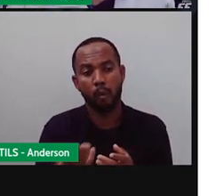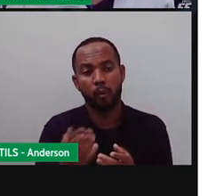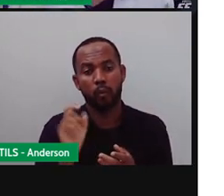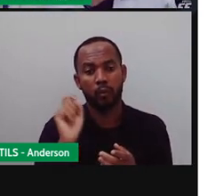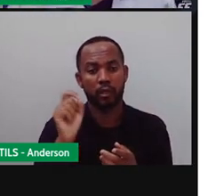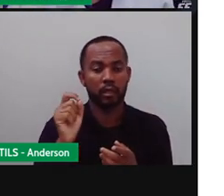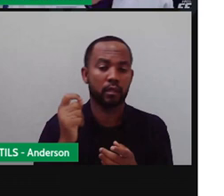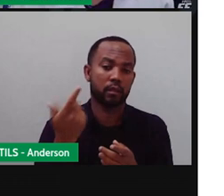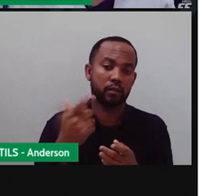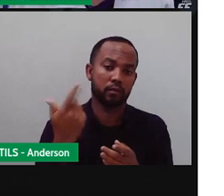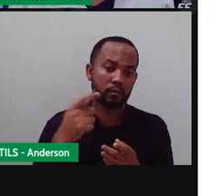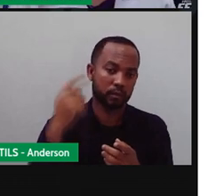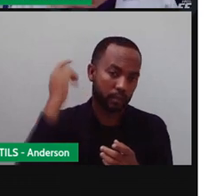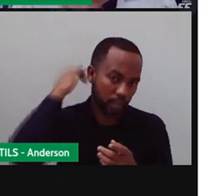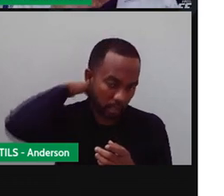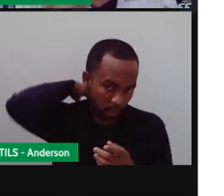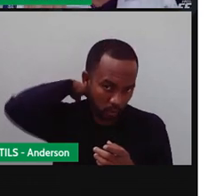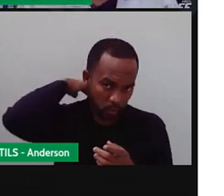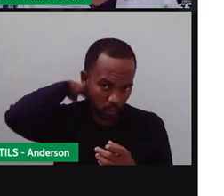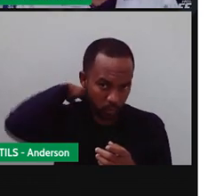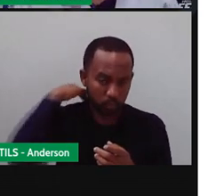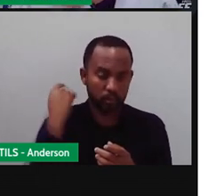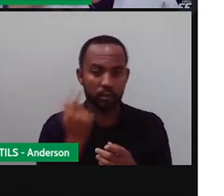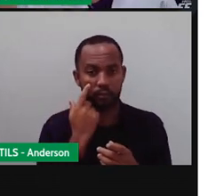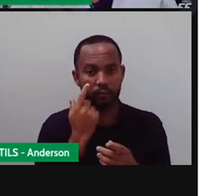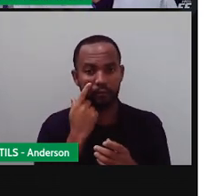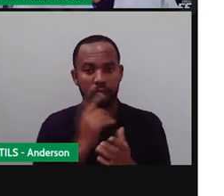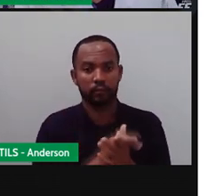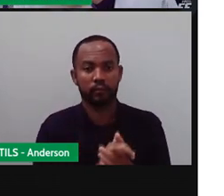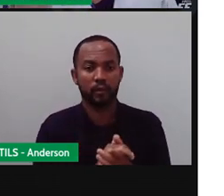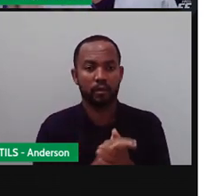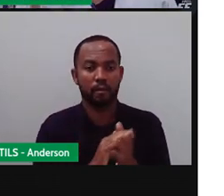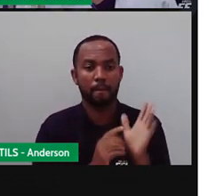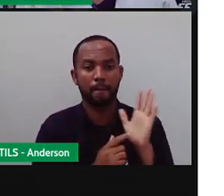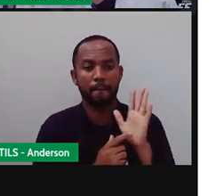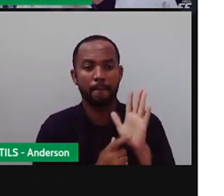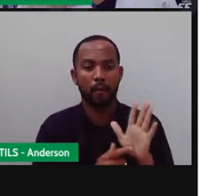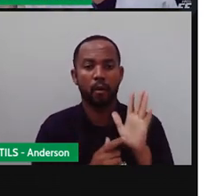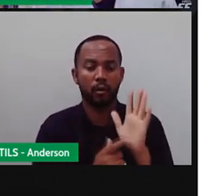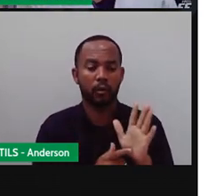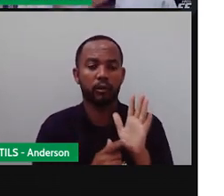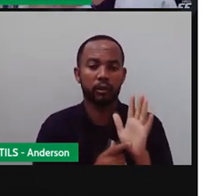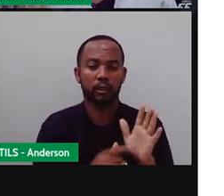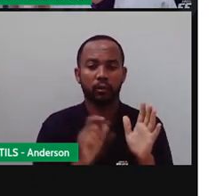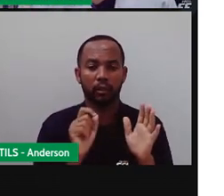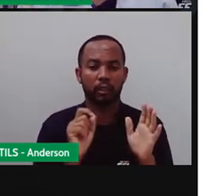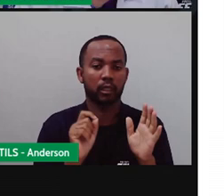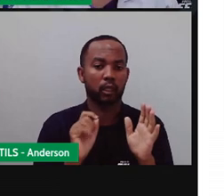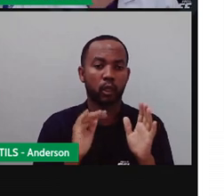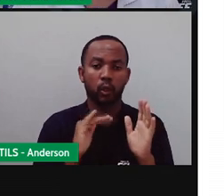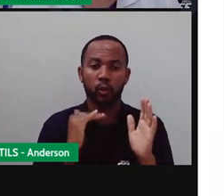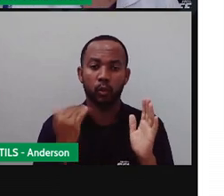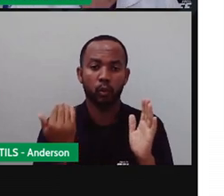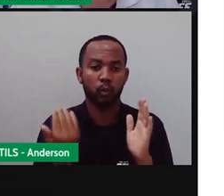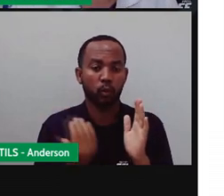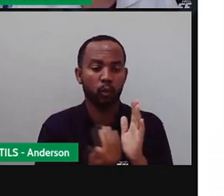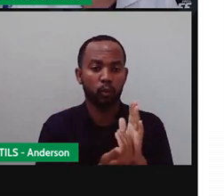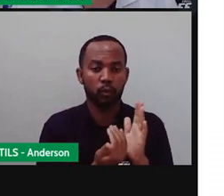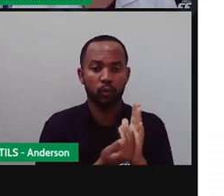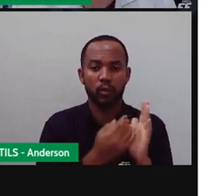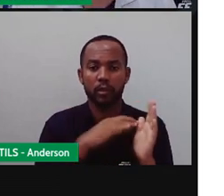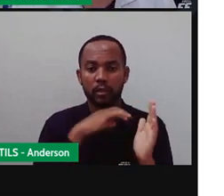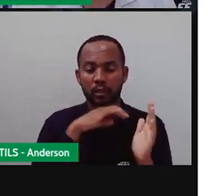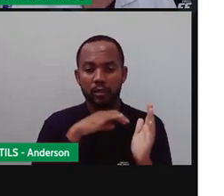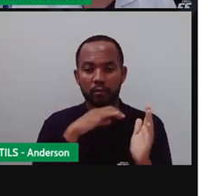da coluna vertebral. Então, essa característica aí é que vai o quê? Nortear todos esses animais,